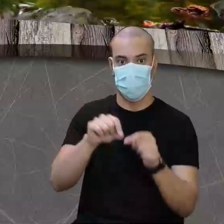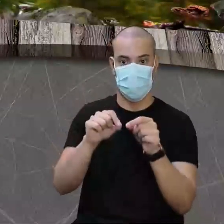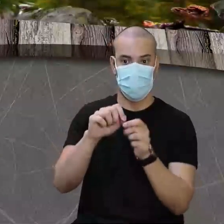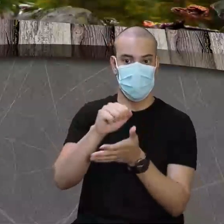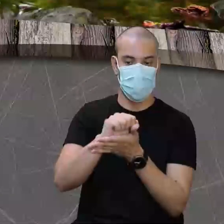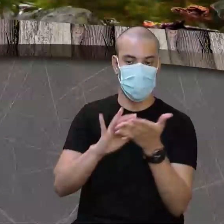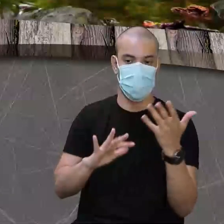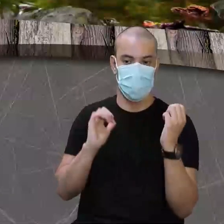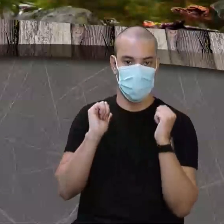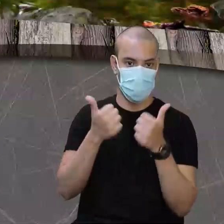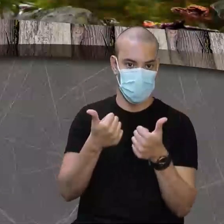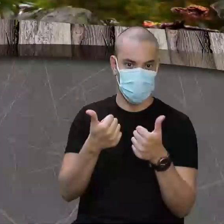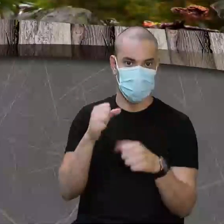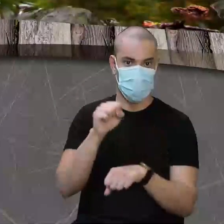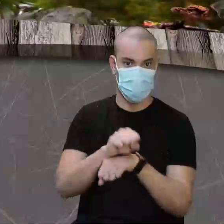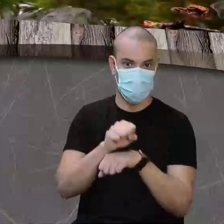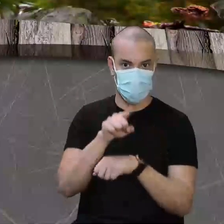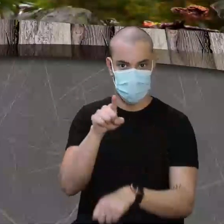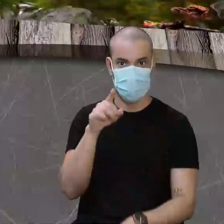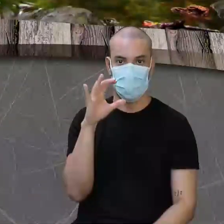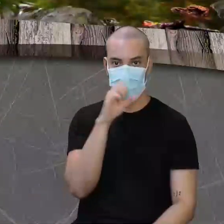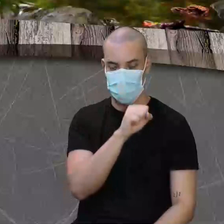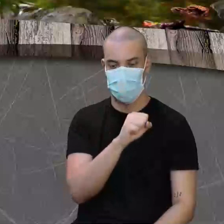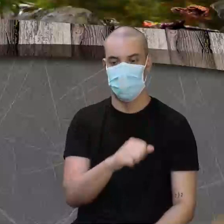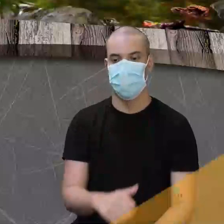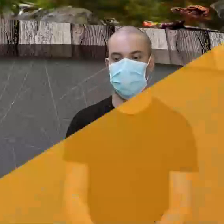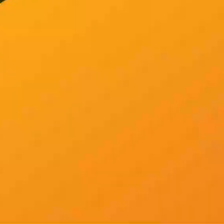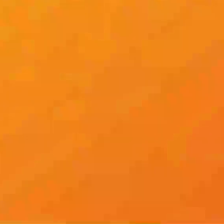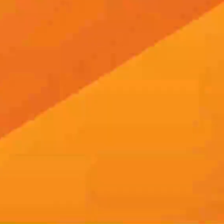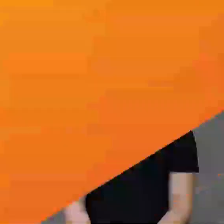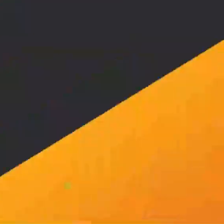atividade. Beleza? Te aguardo já já.